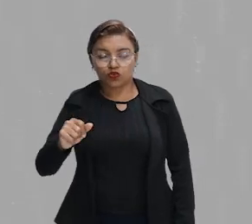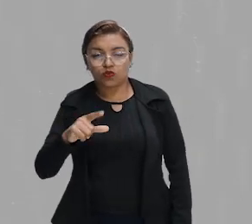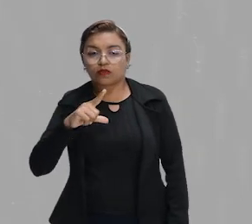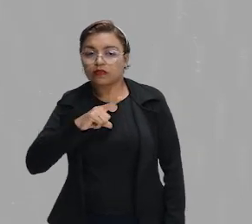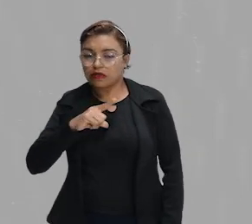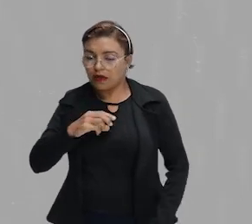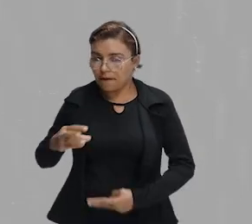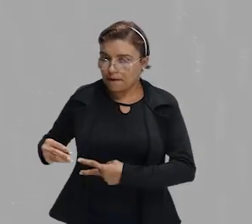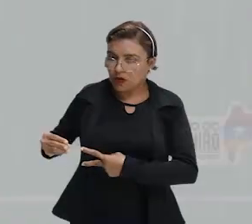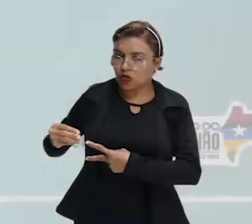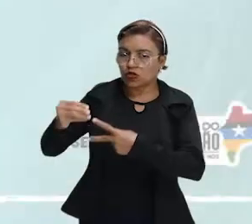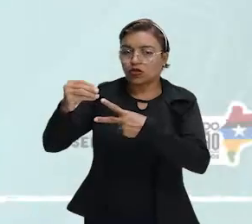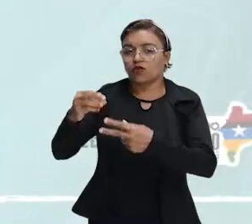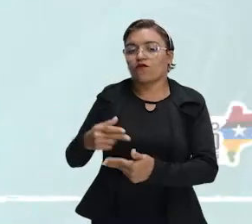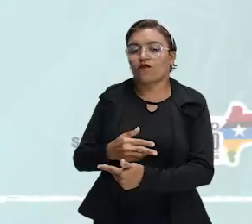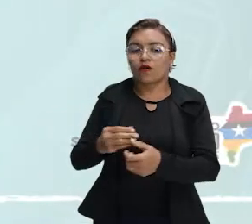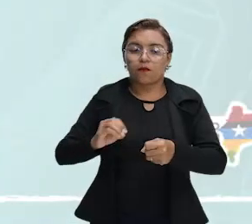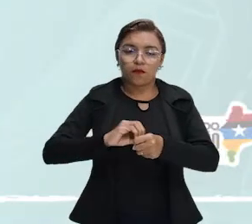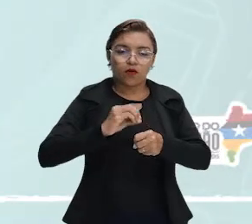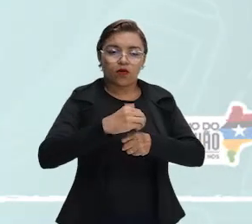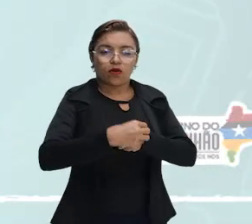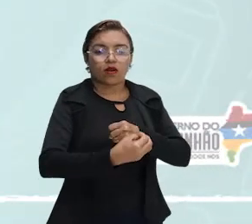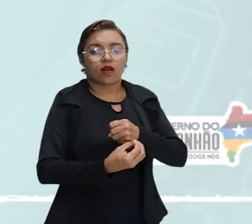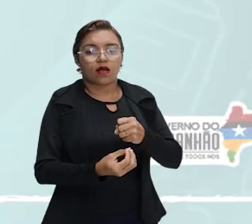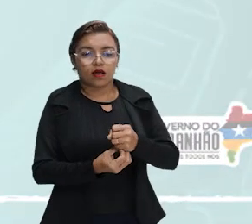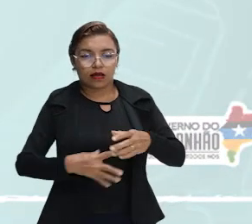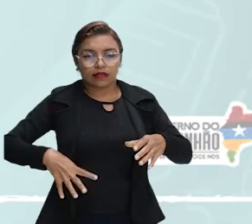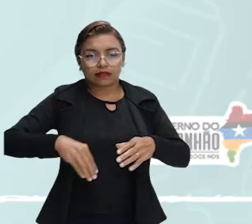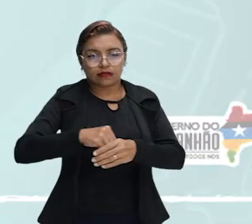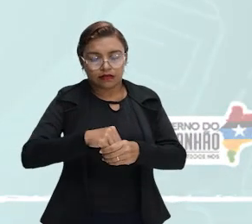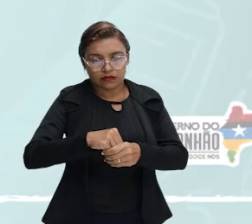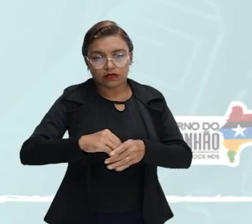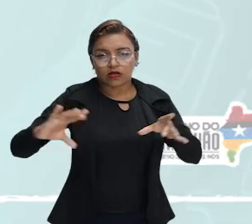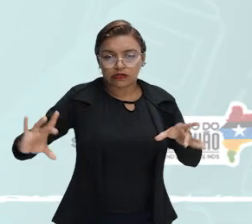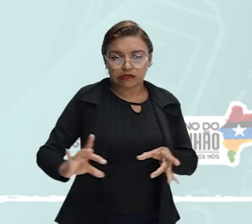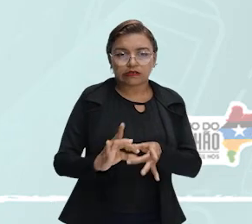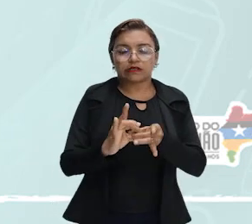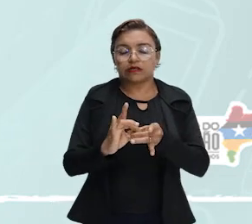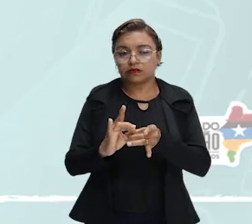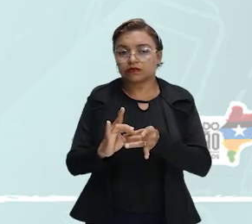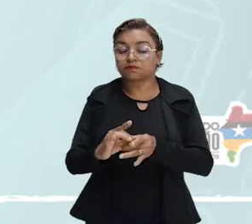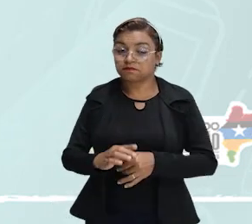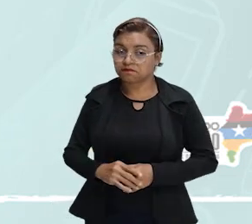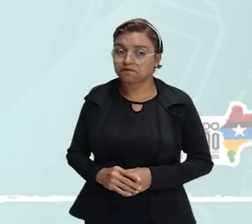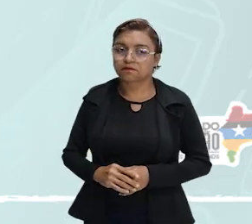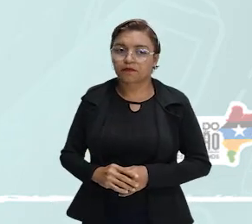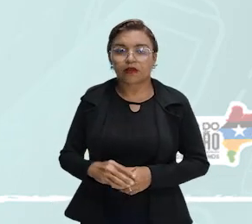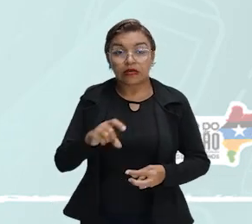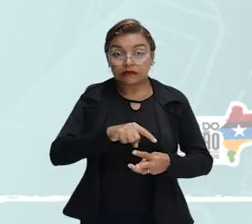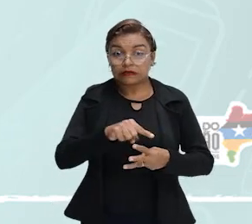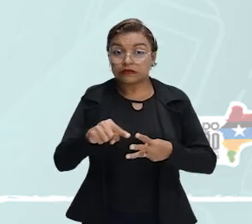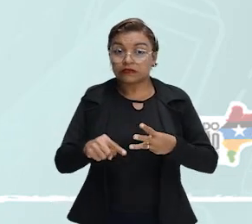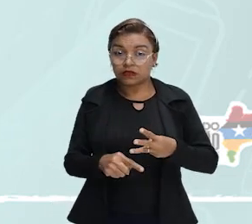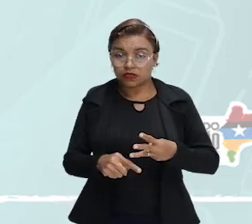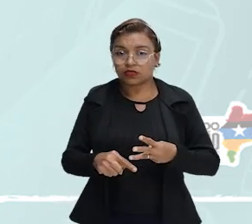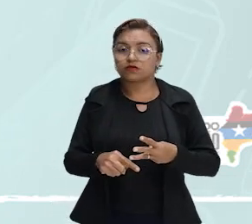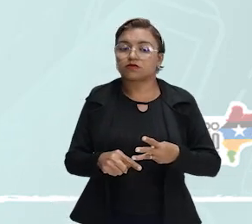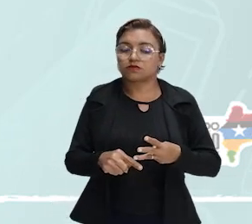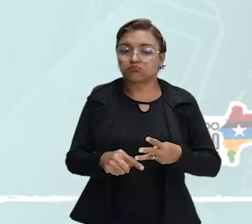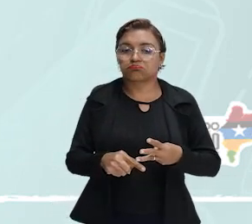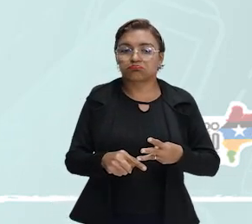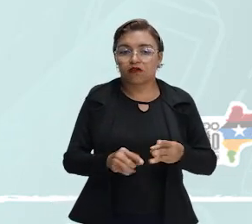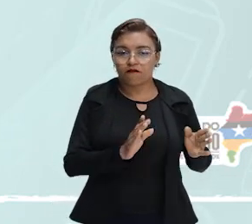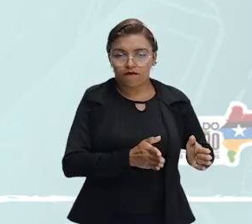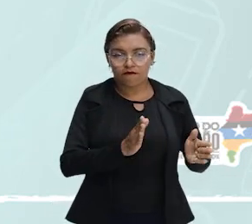são um tipo de molécula formado por vários aminoácidos ligados entre si. Então, aí nós tivemos 3 fases, né? Nós tivemos